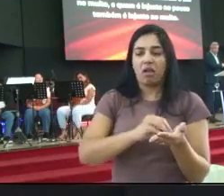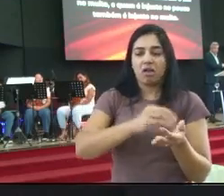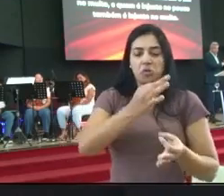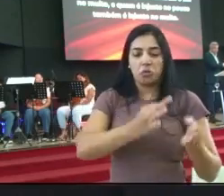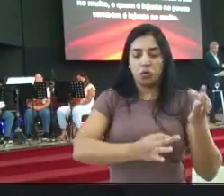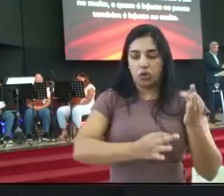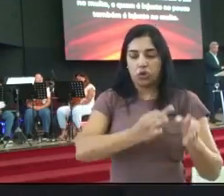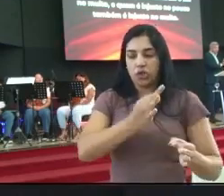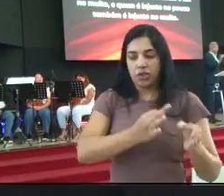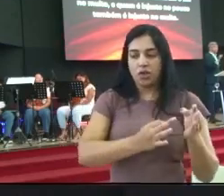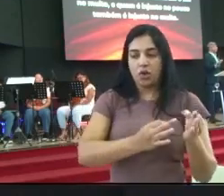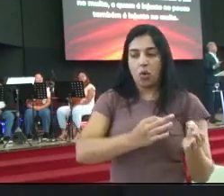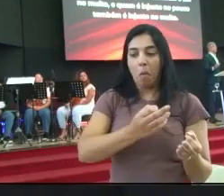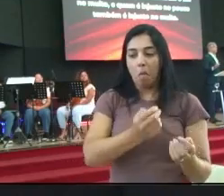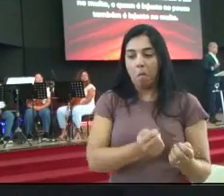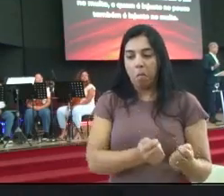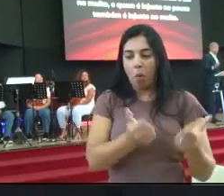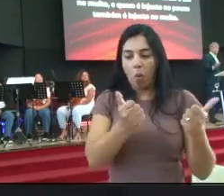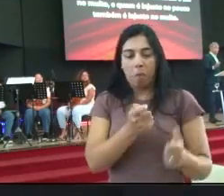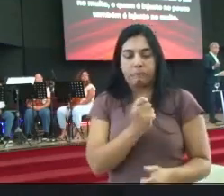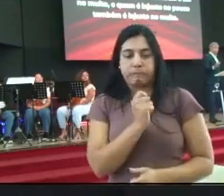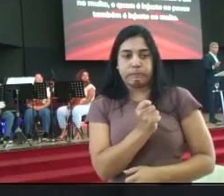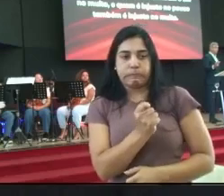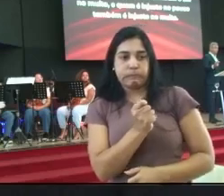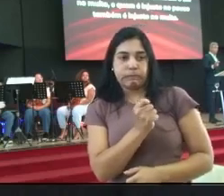é desonesto no muito.